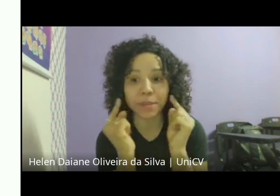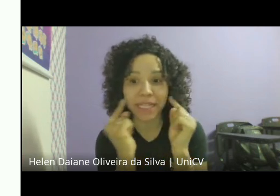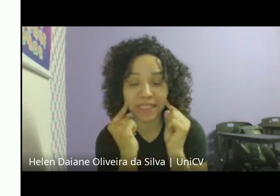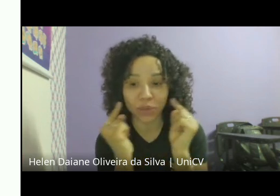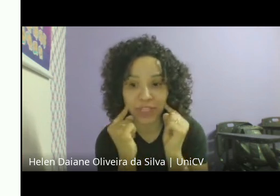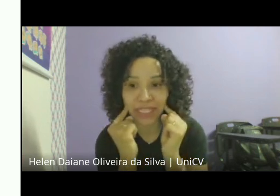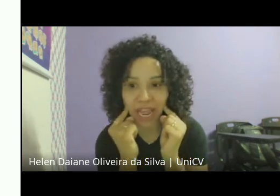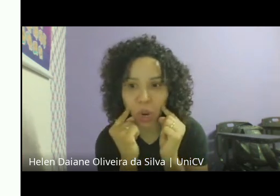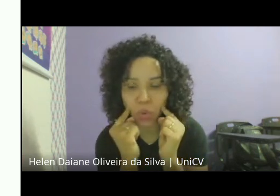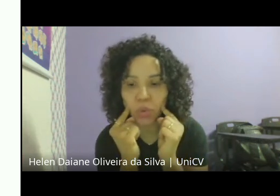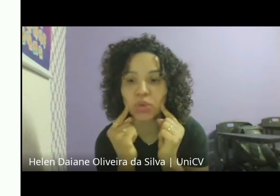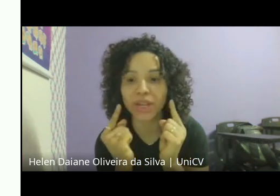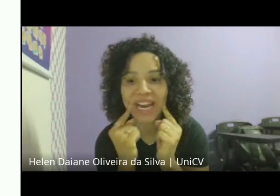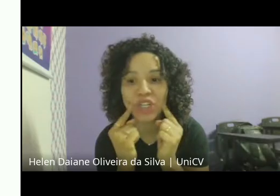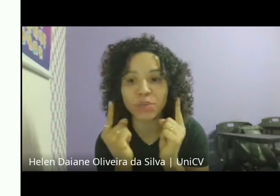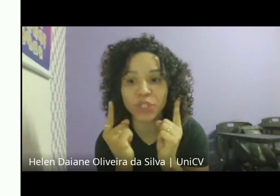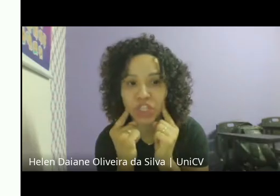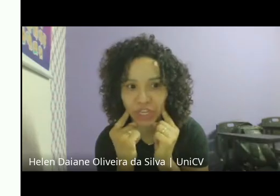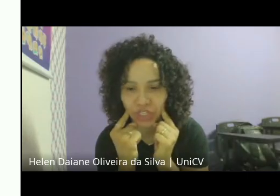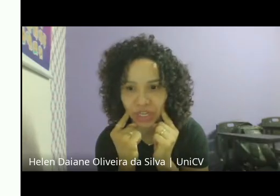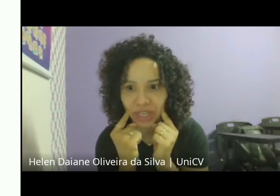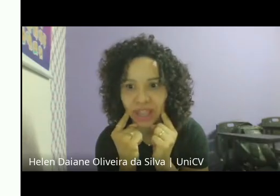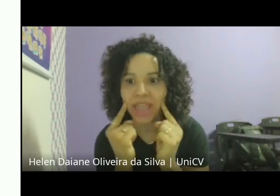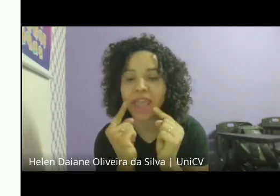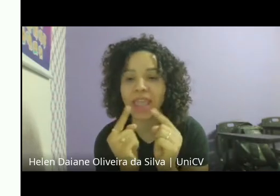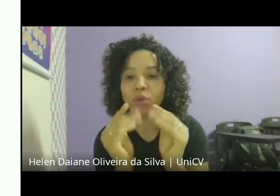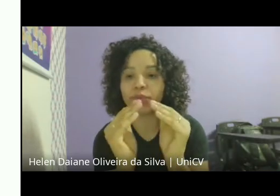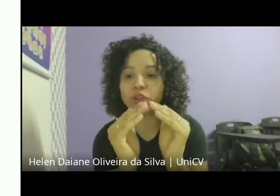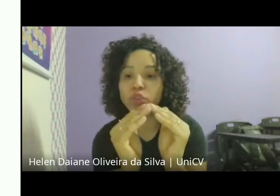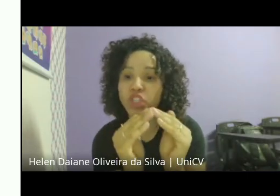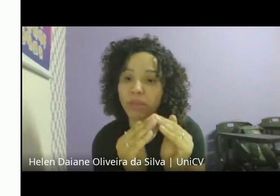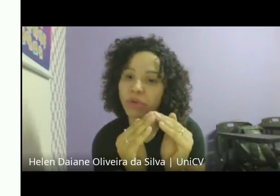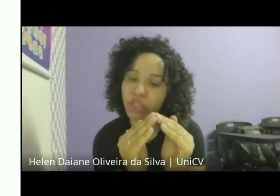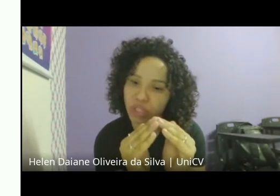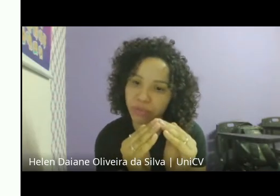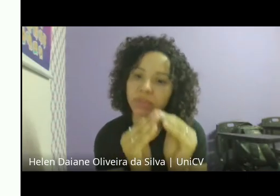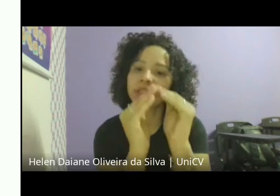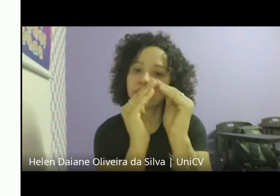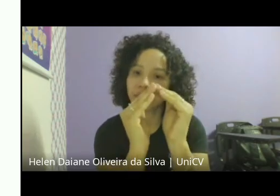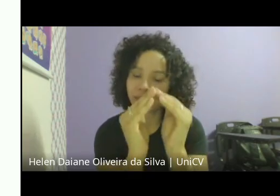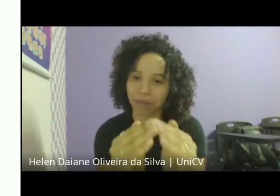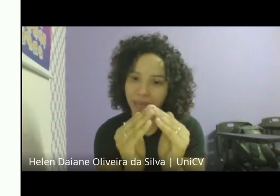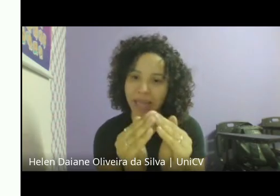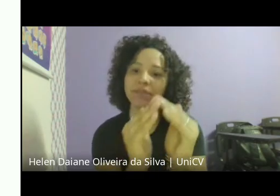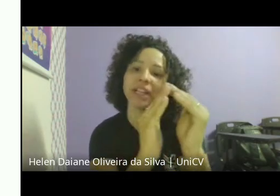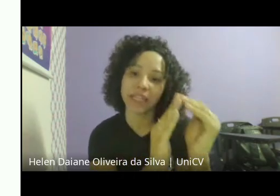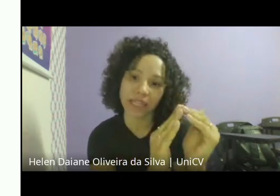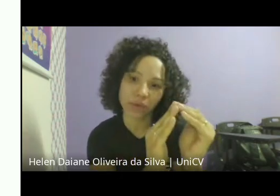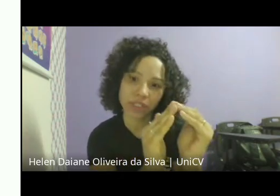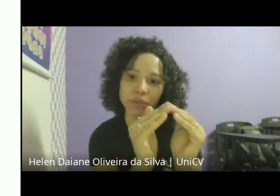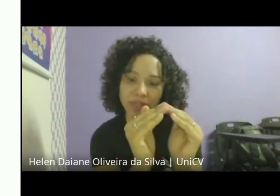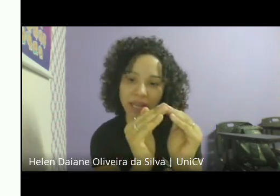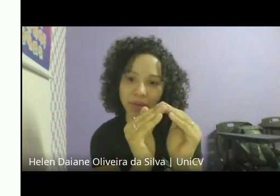uma expressão facial, com um sugar de bochecha, eu fiz o diminutivo da